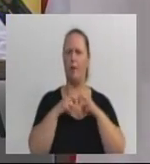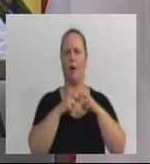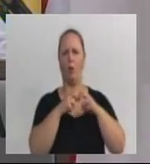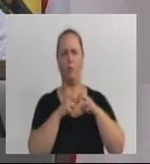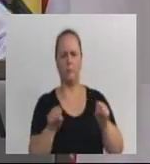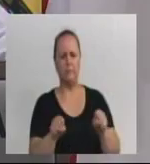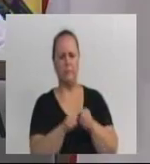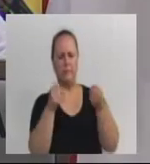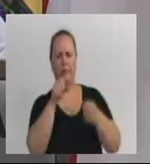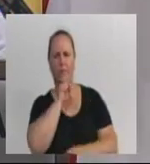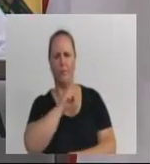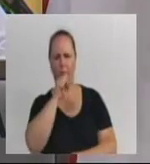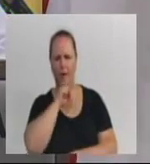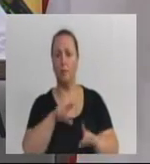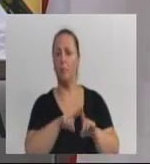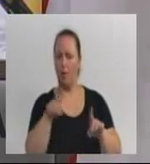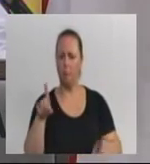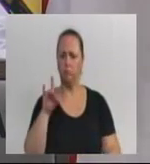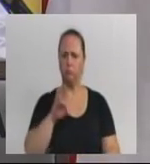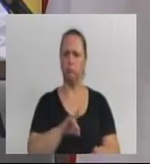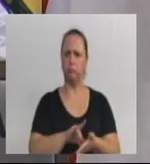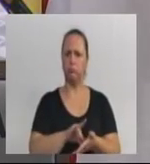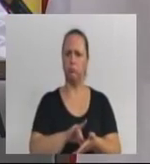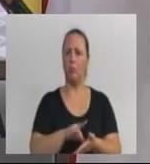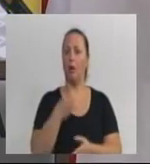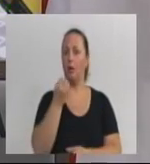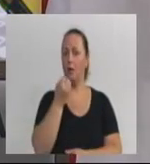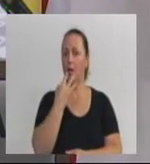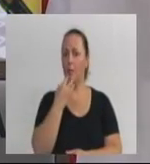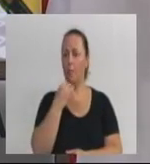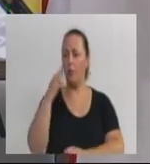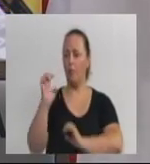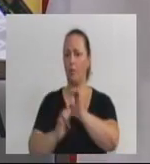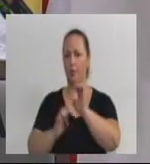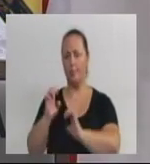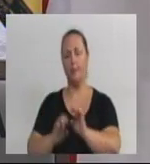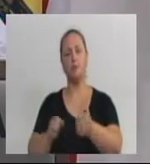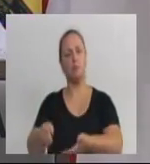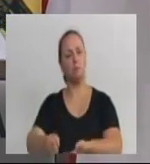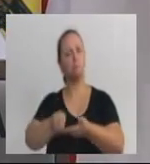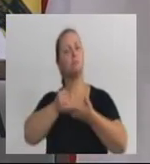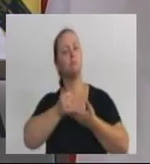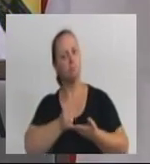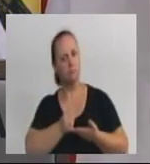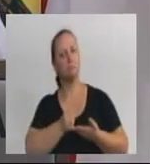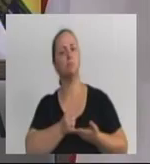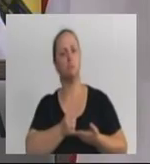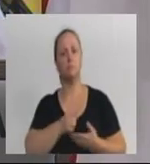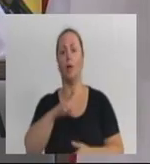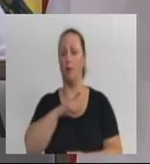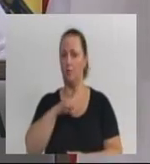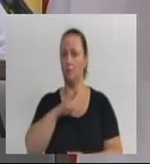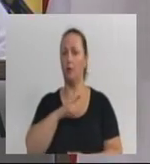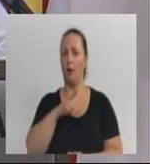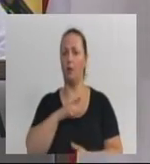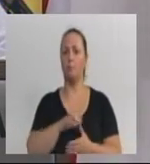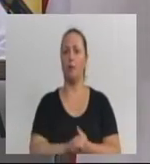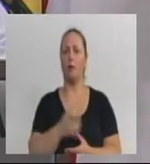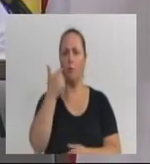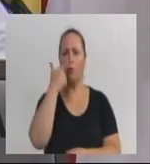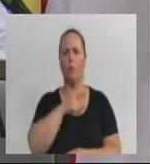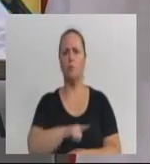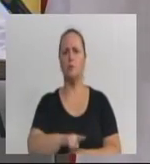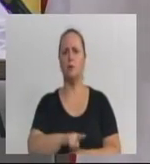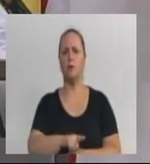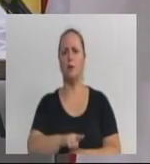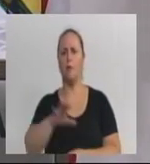velhos, mas ainda bem que tem alguém para socorrer. Ainda bem que tem alguém para puxar você de graça por enquanto,